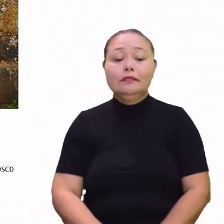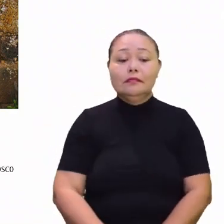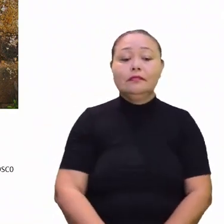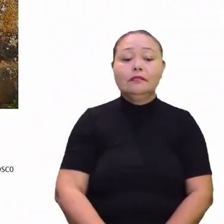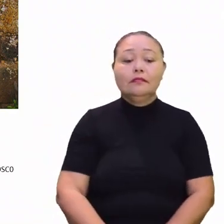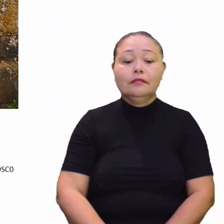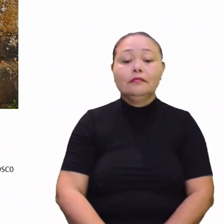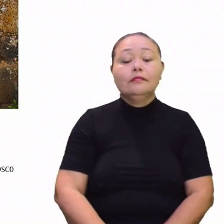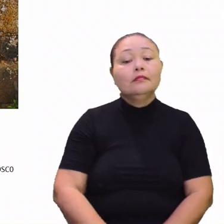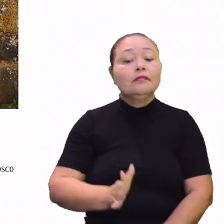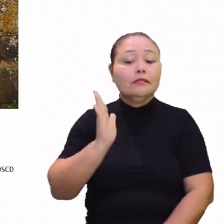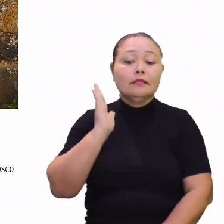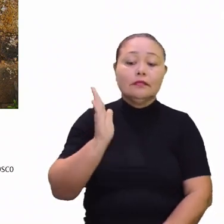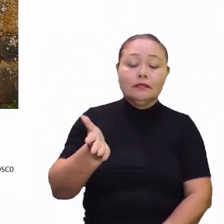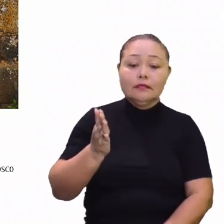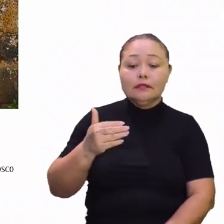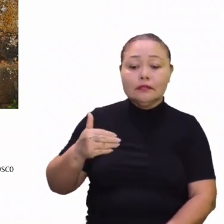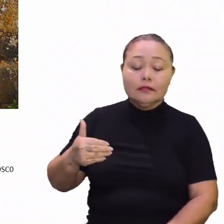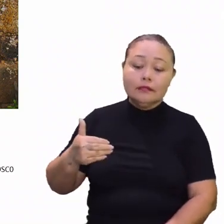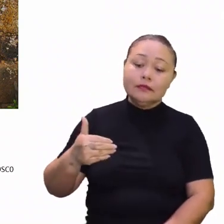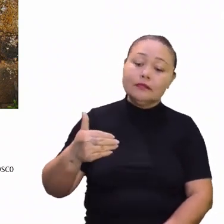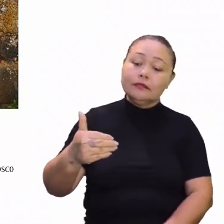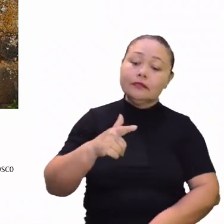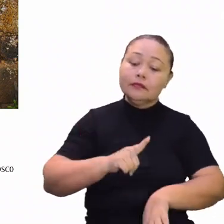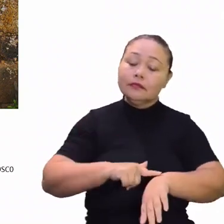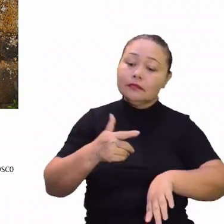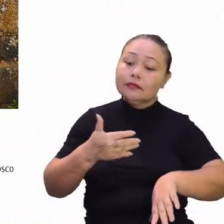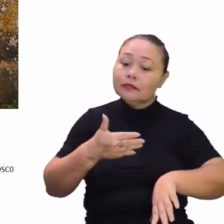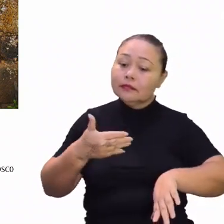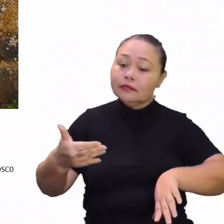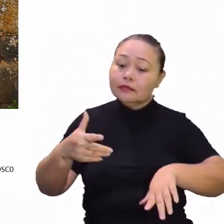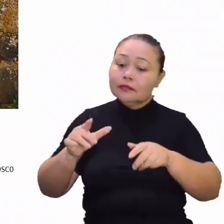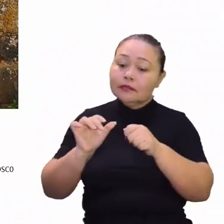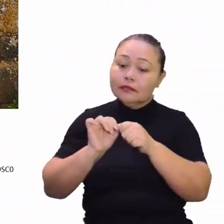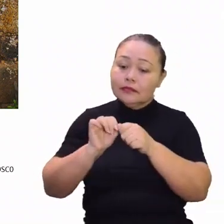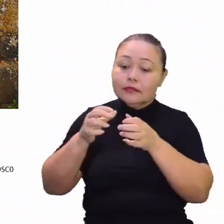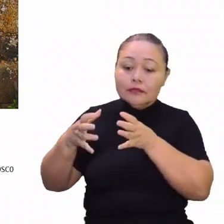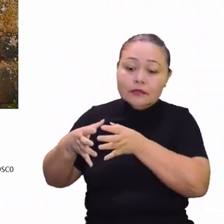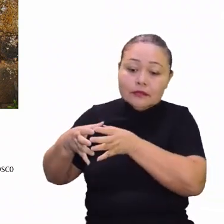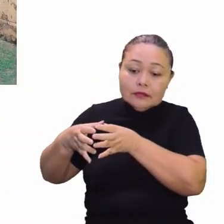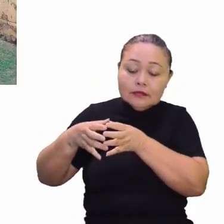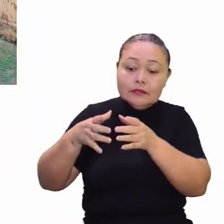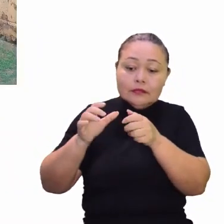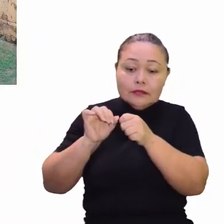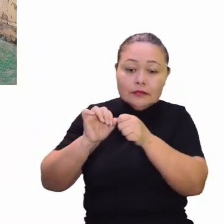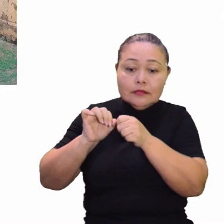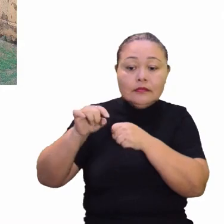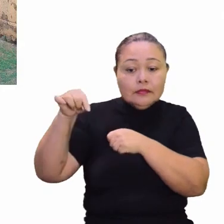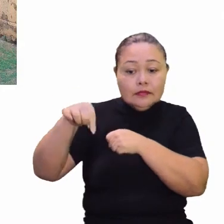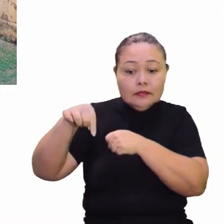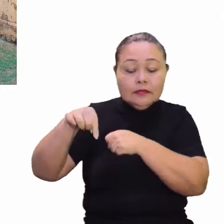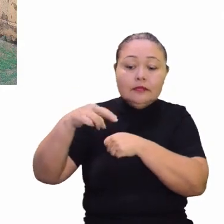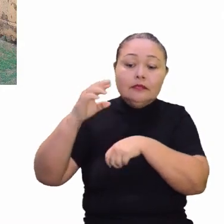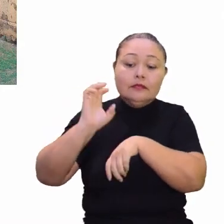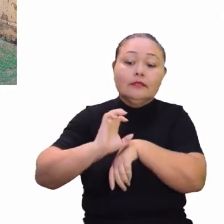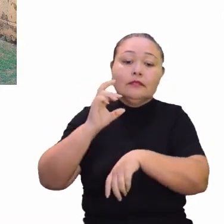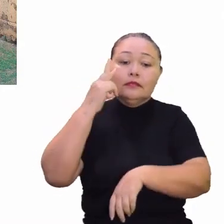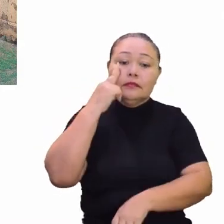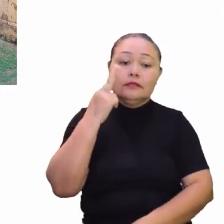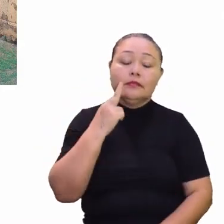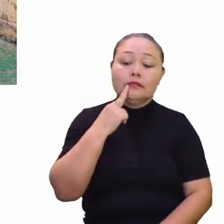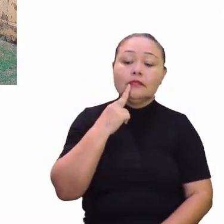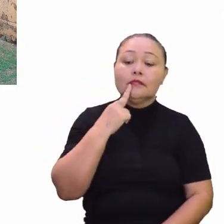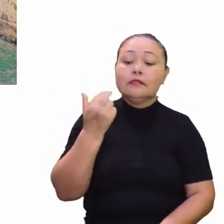Rondon, já quando a gente vai começar um novo momento em Rondônia a partir das expedições, né, professor Jorge? Então, a